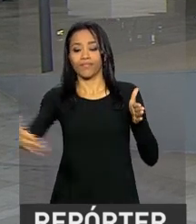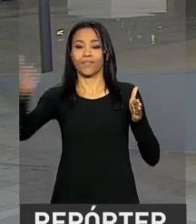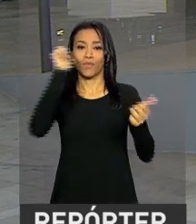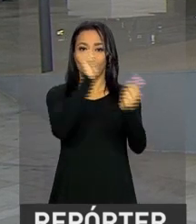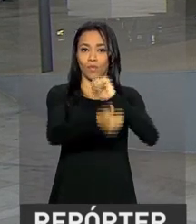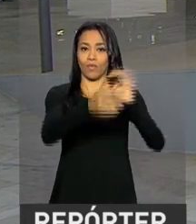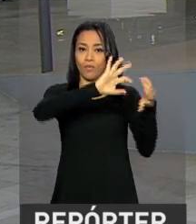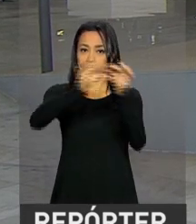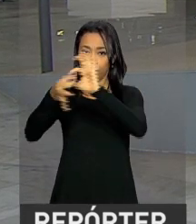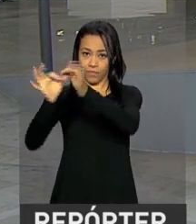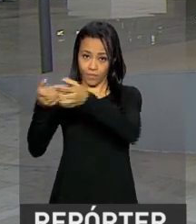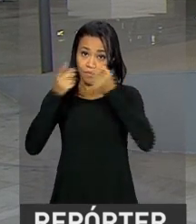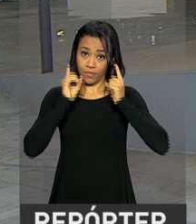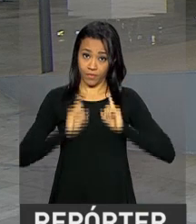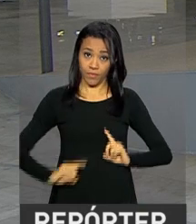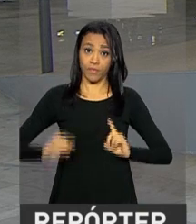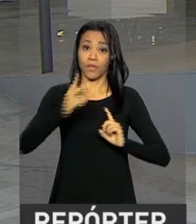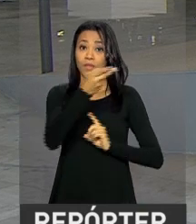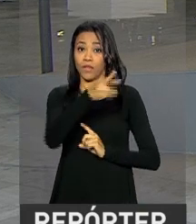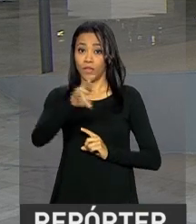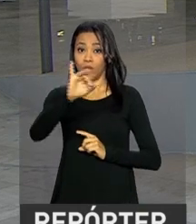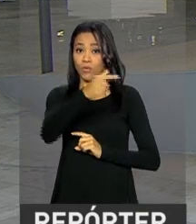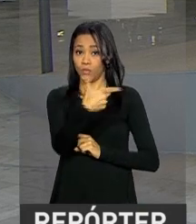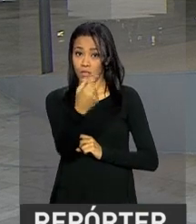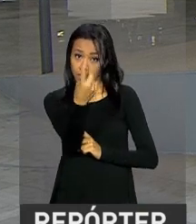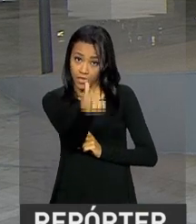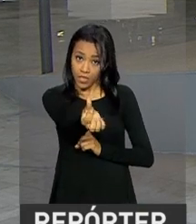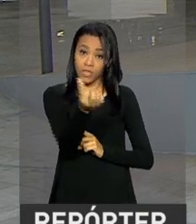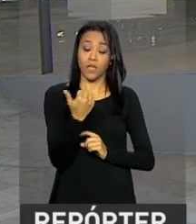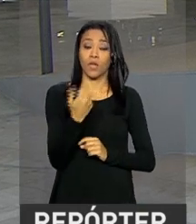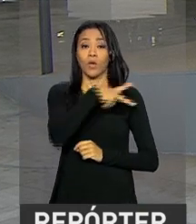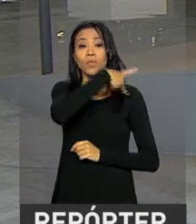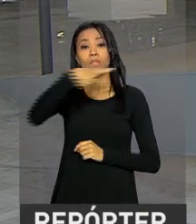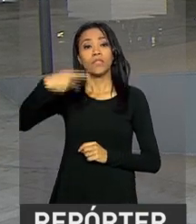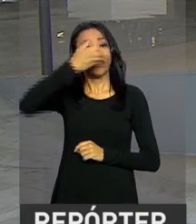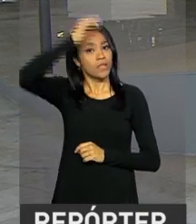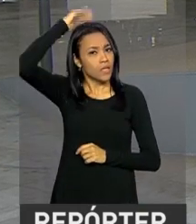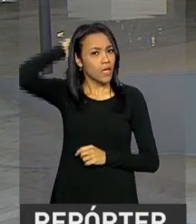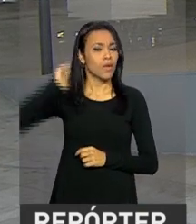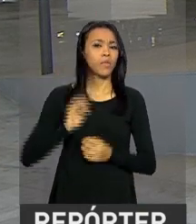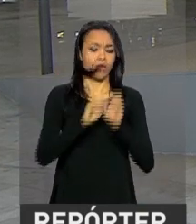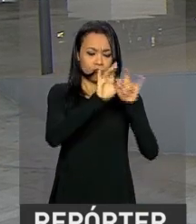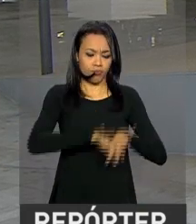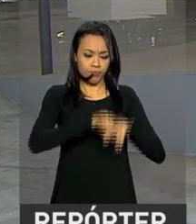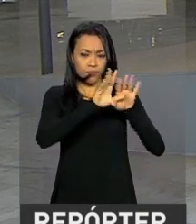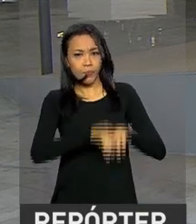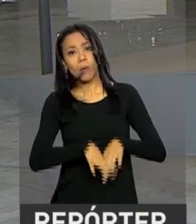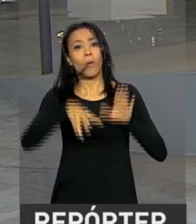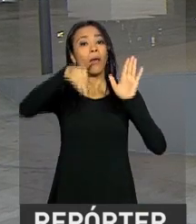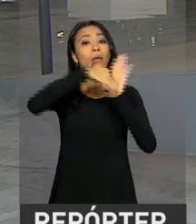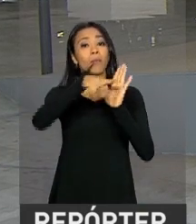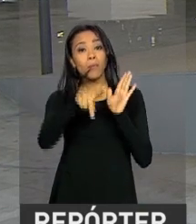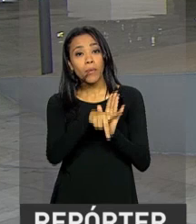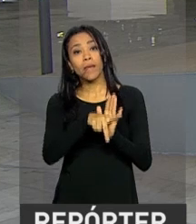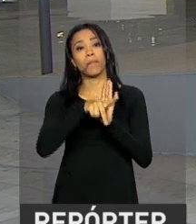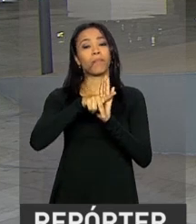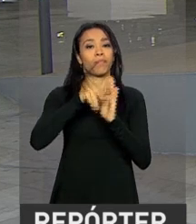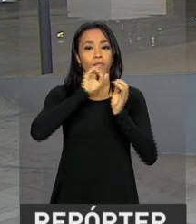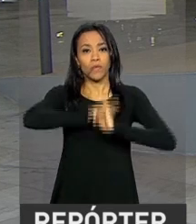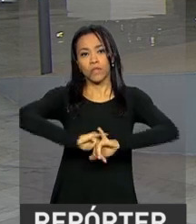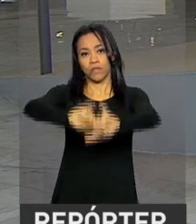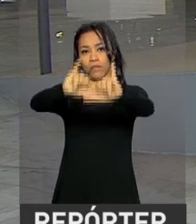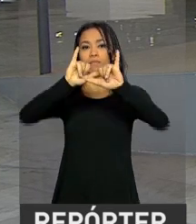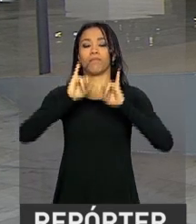Rio 2016. O presidente em exercício, Michel Temer, editou uma medida provisória que circulou em edição extra do